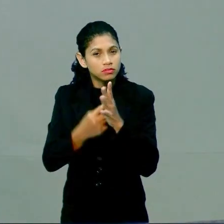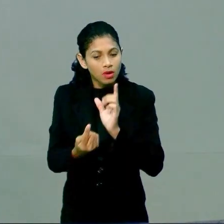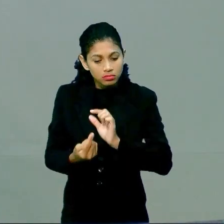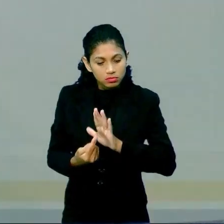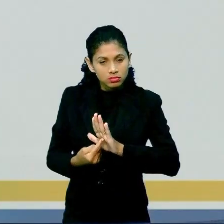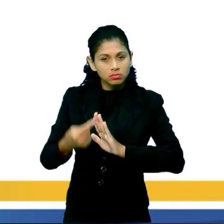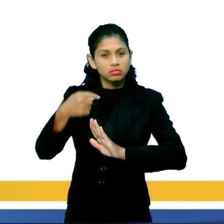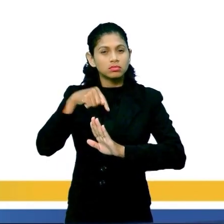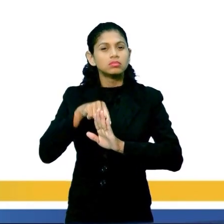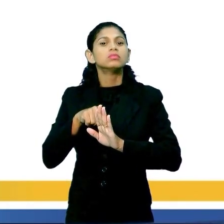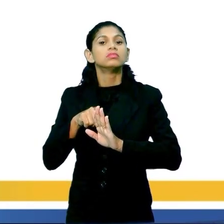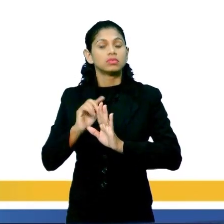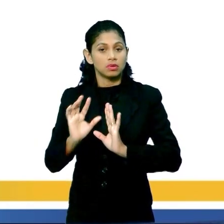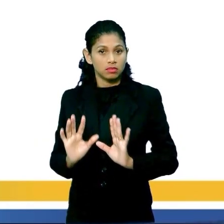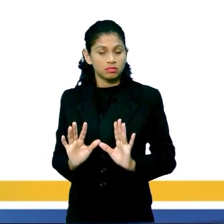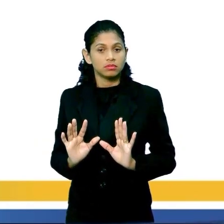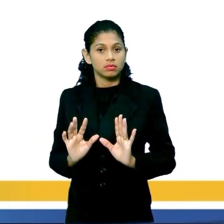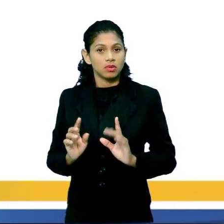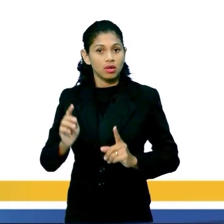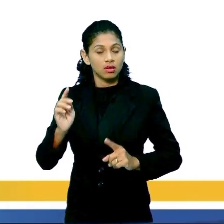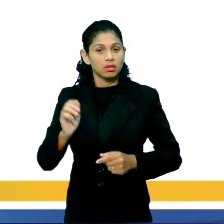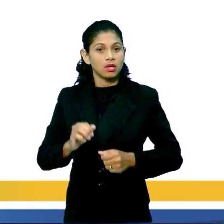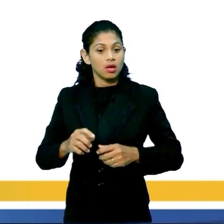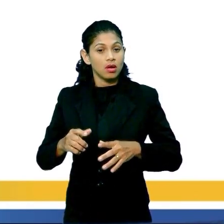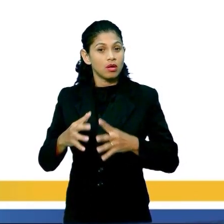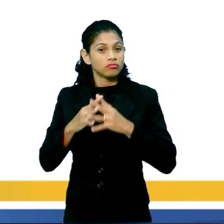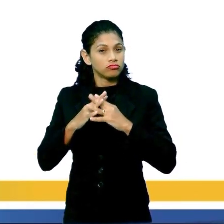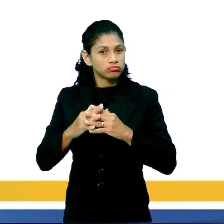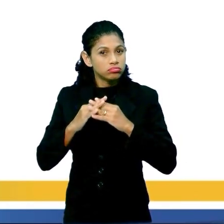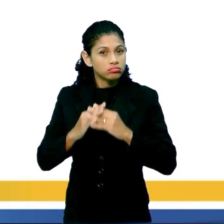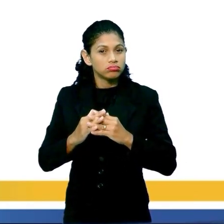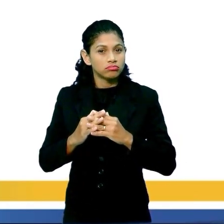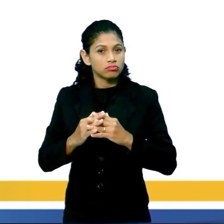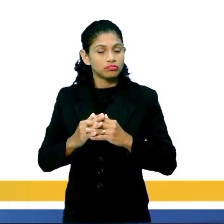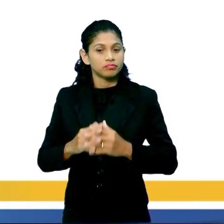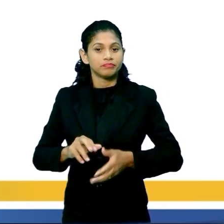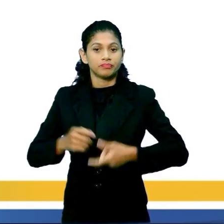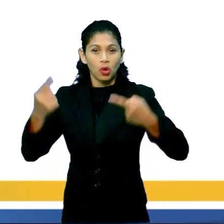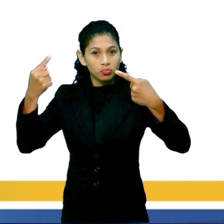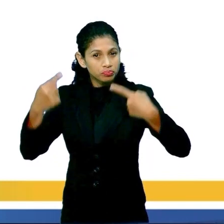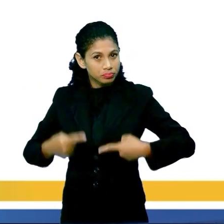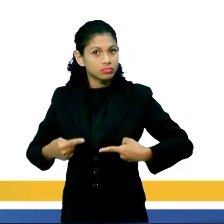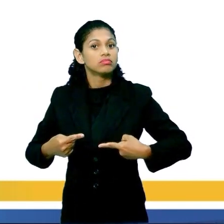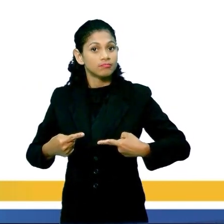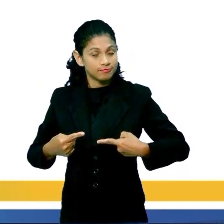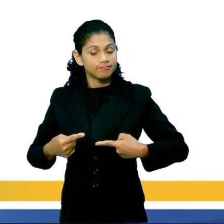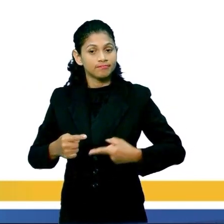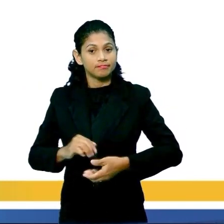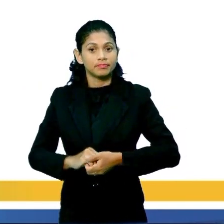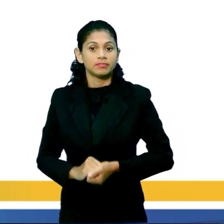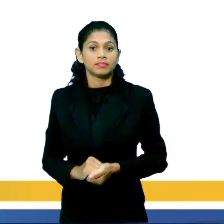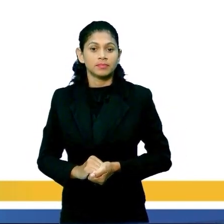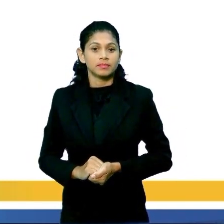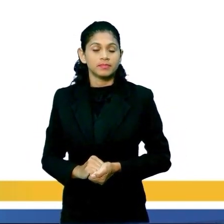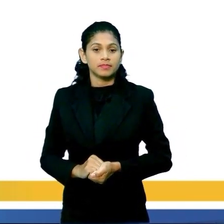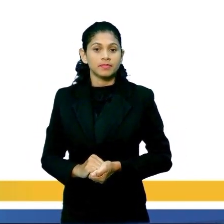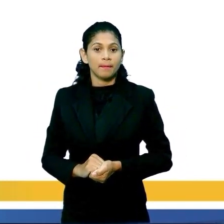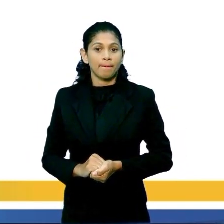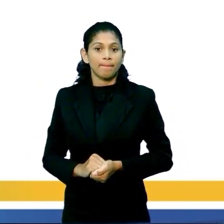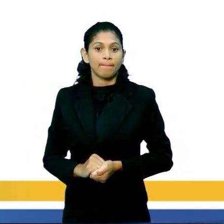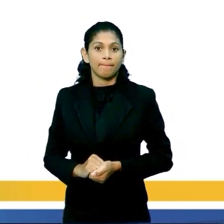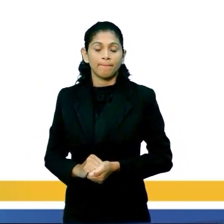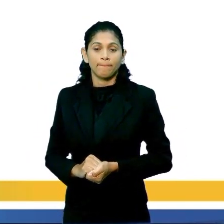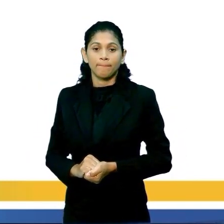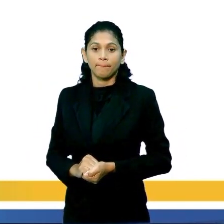conflito tá Então olha lá um um conflito com familiar muito cercano né ou seja esse cerca